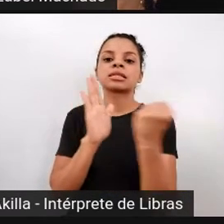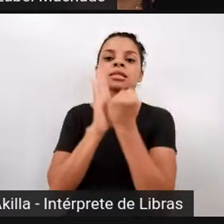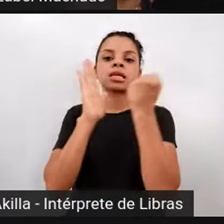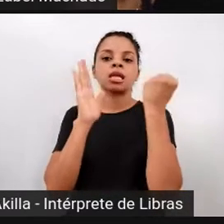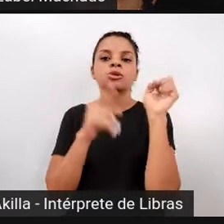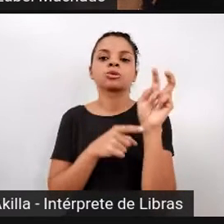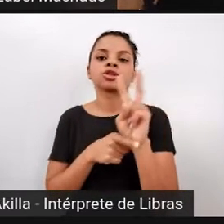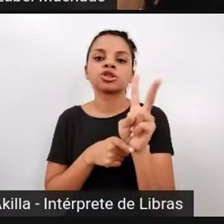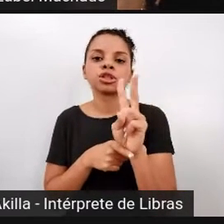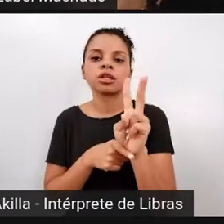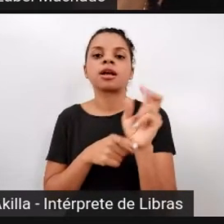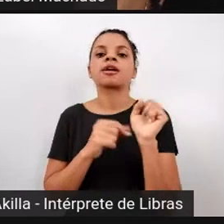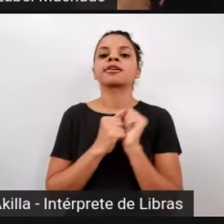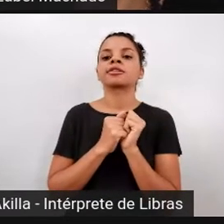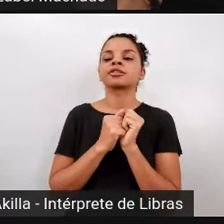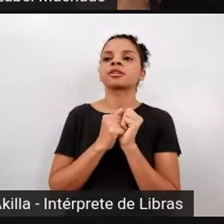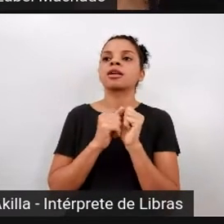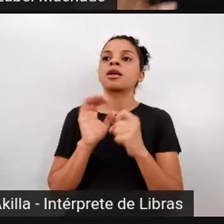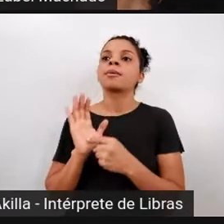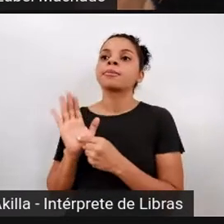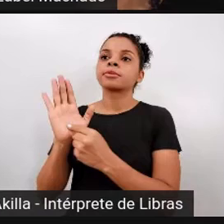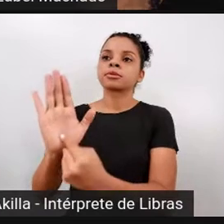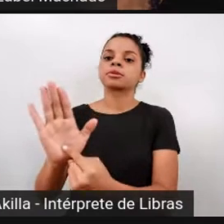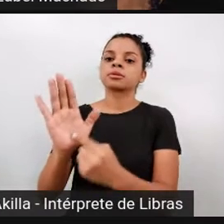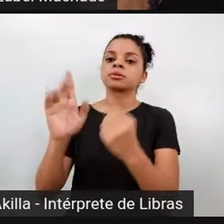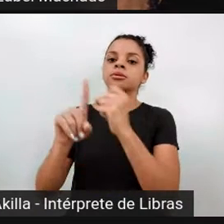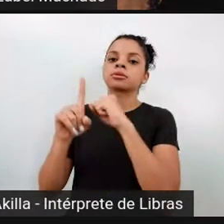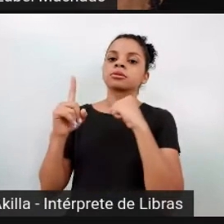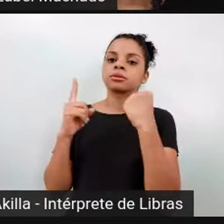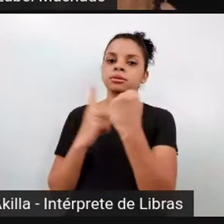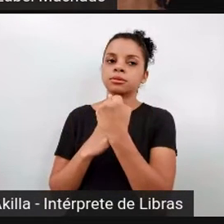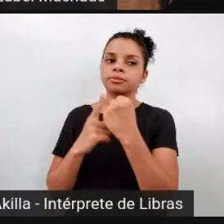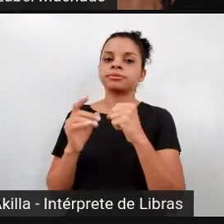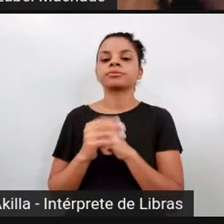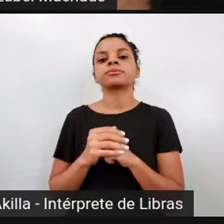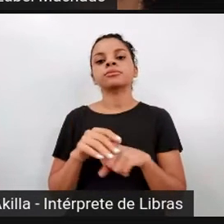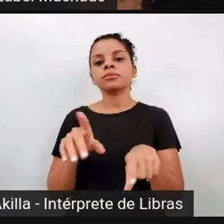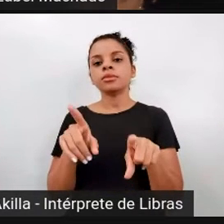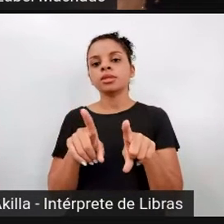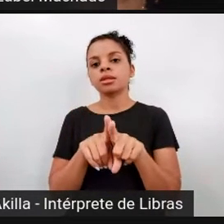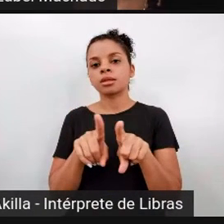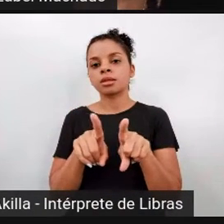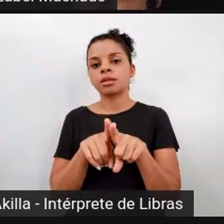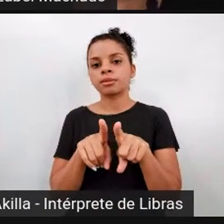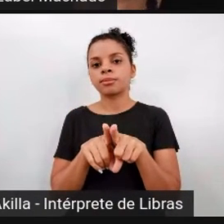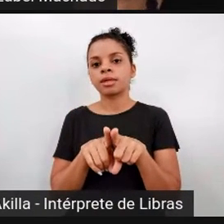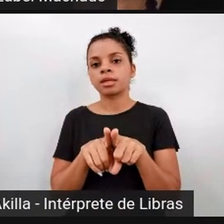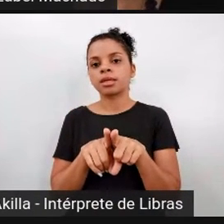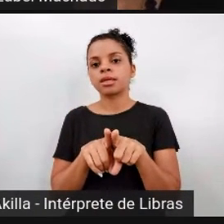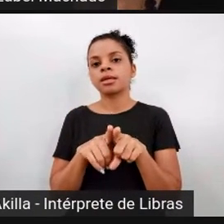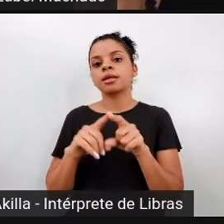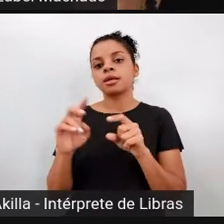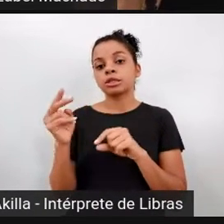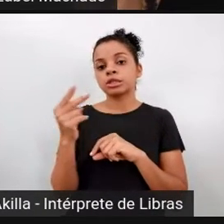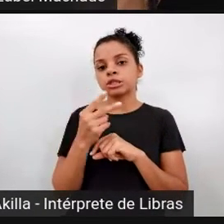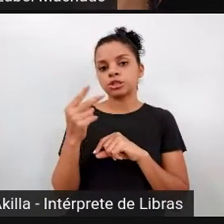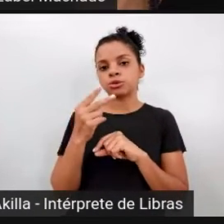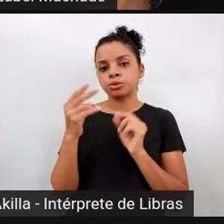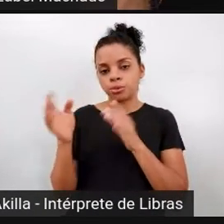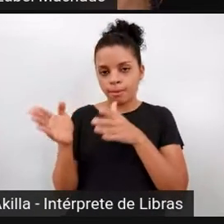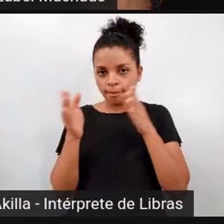checagem, devolutiva para a sociedade, e também pretendo, numa segunda etapa da pesquisa, porque ela ainda está em fase